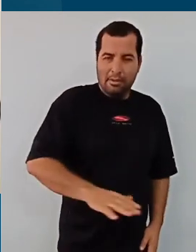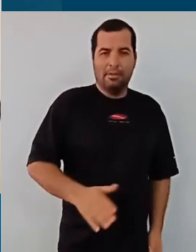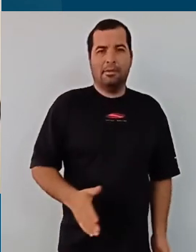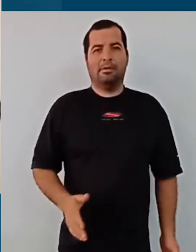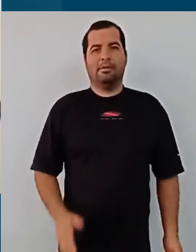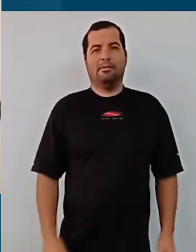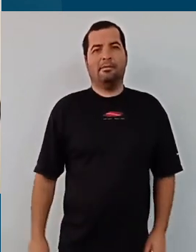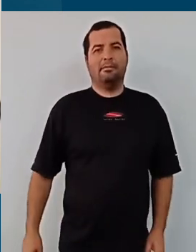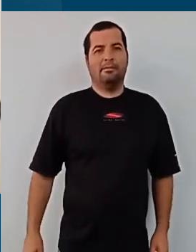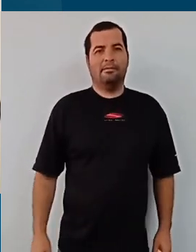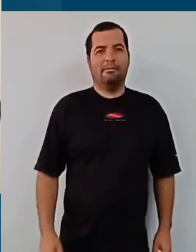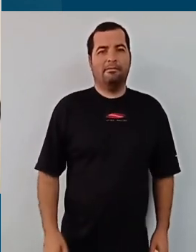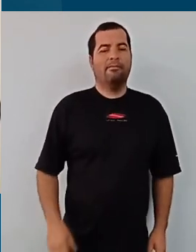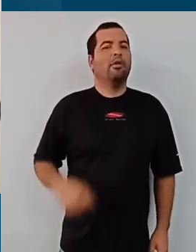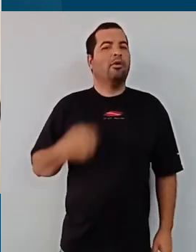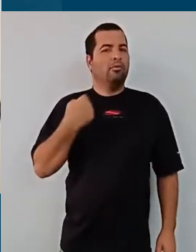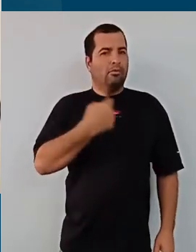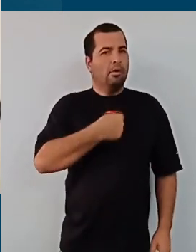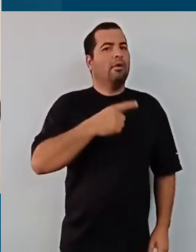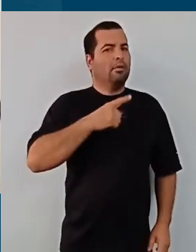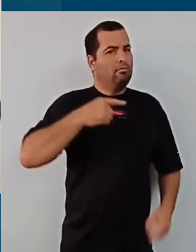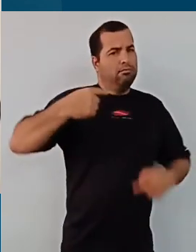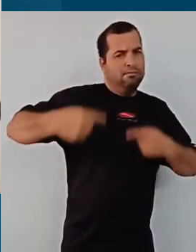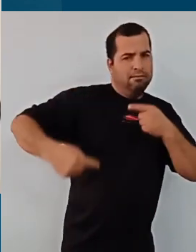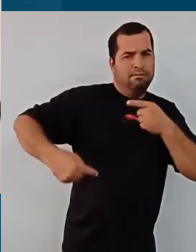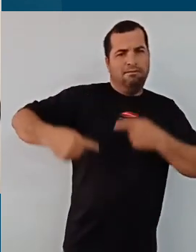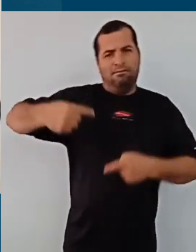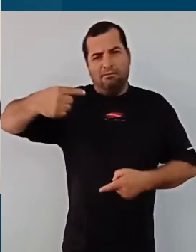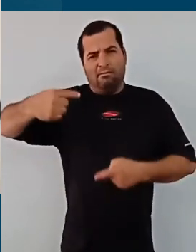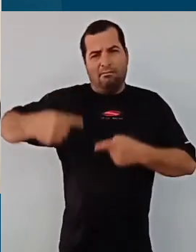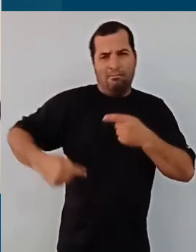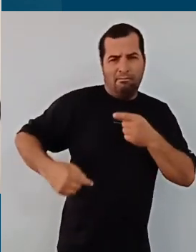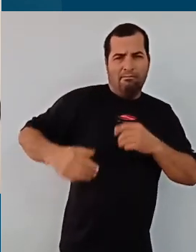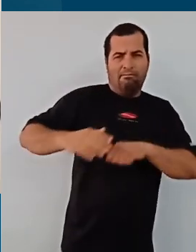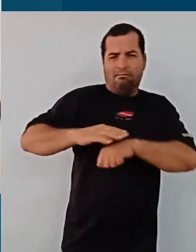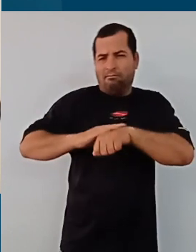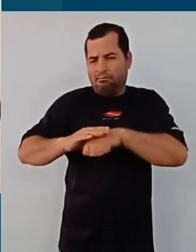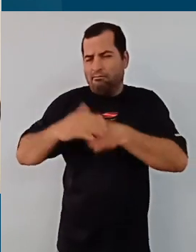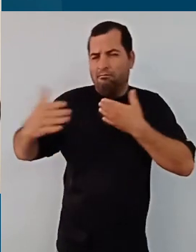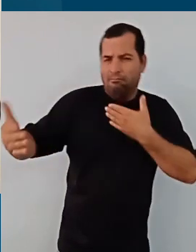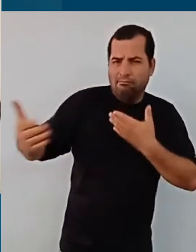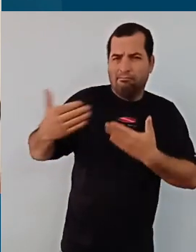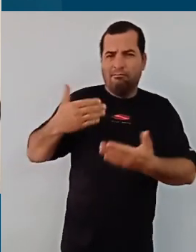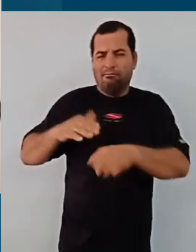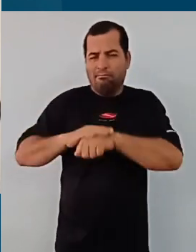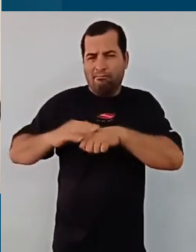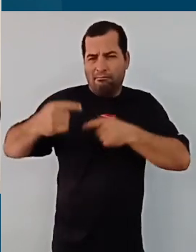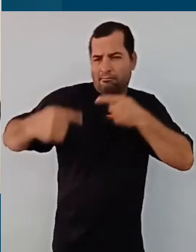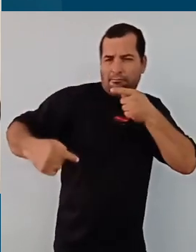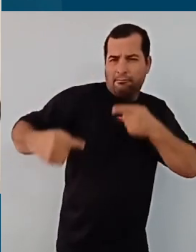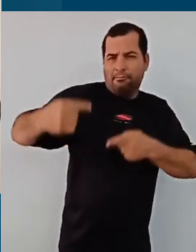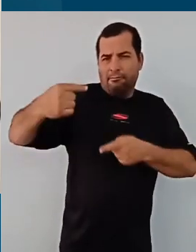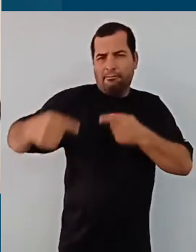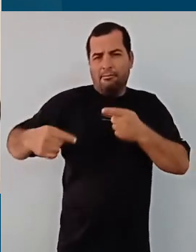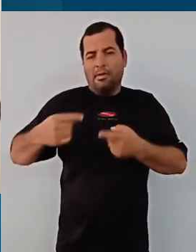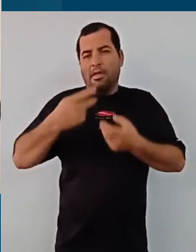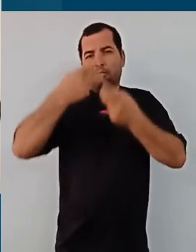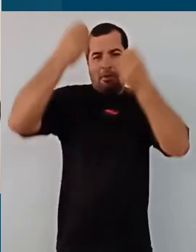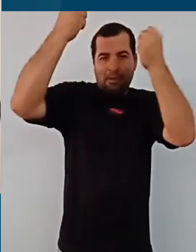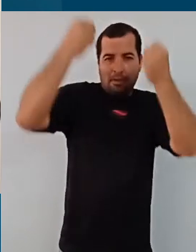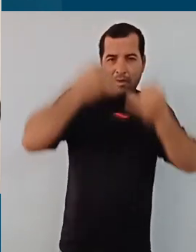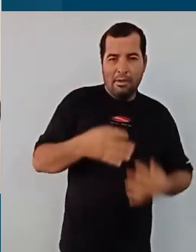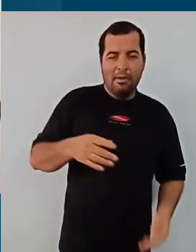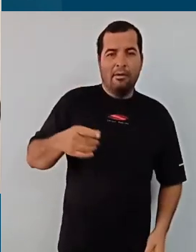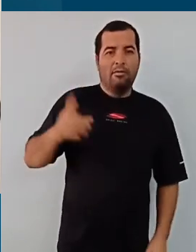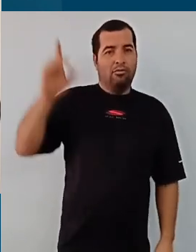tivemos um debate muito grande a respeito da concepção de direitos em relação à questão